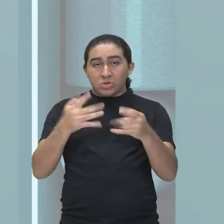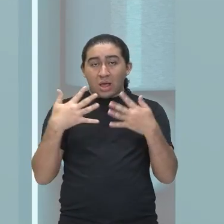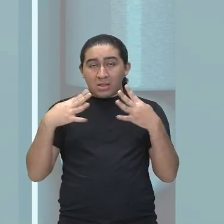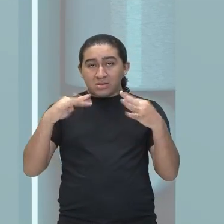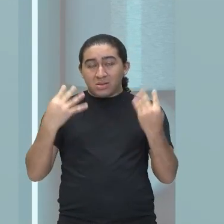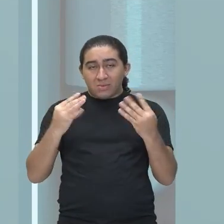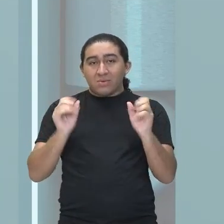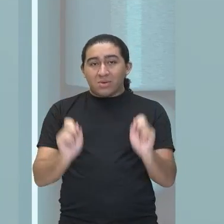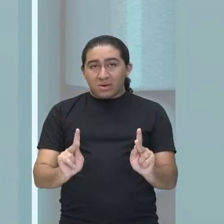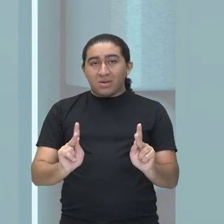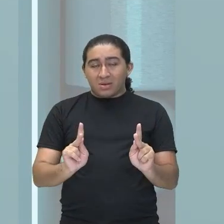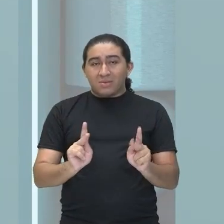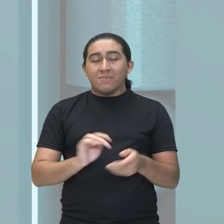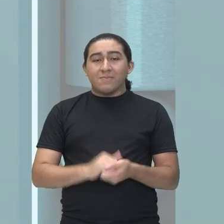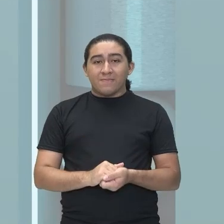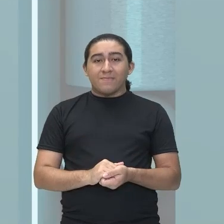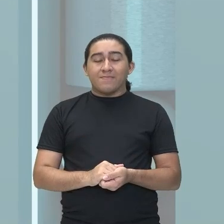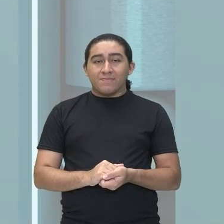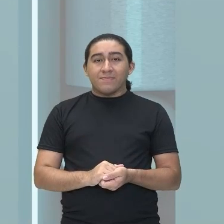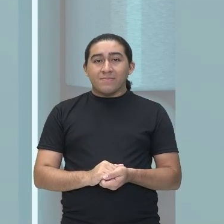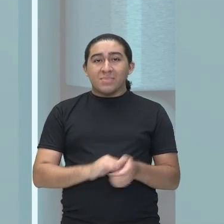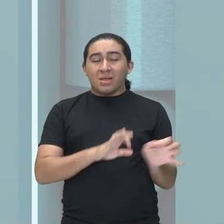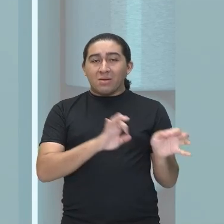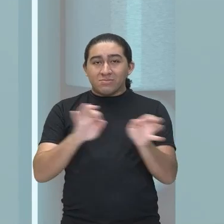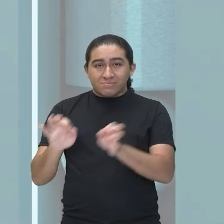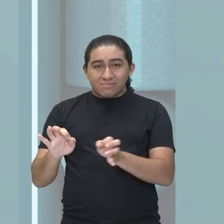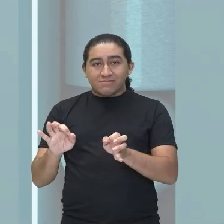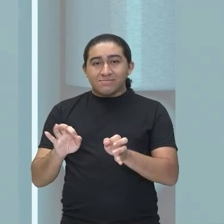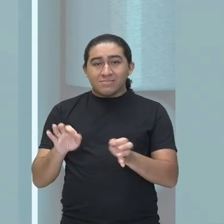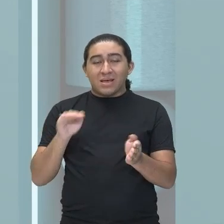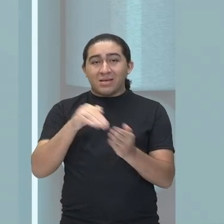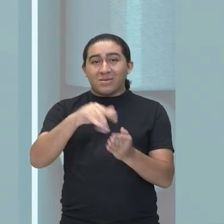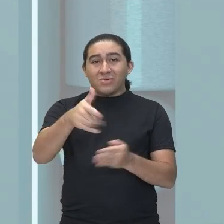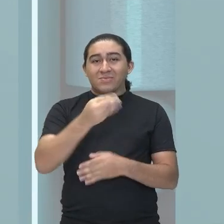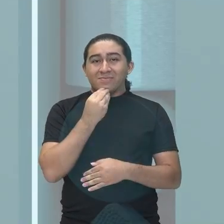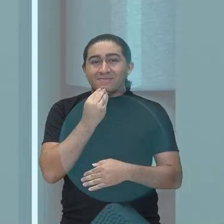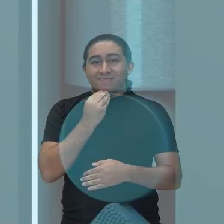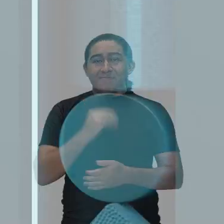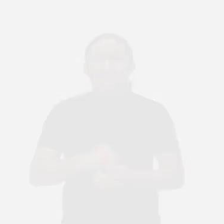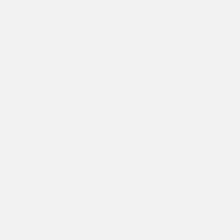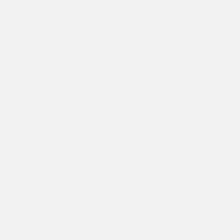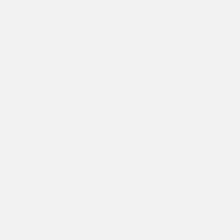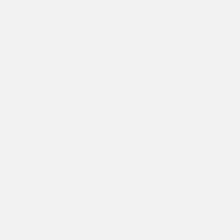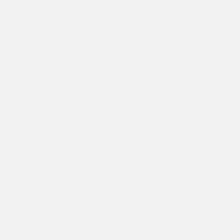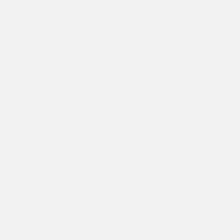atenção, obrigada por assistir a minha aula e até a próxima.